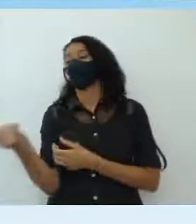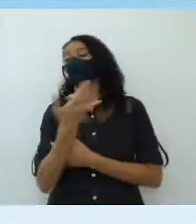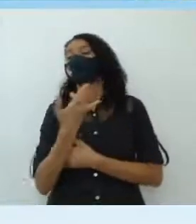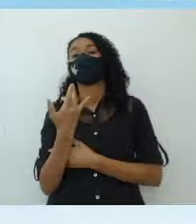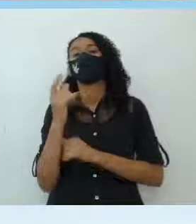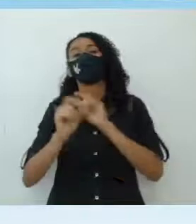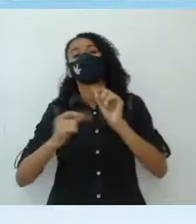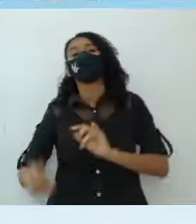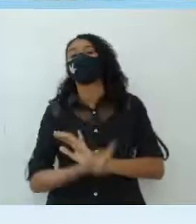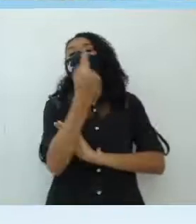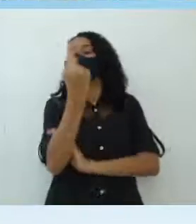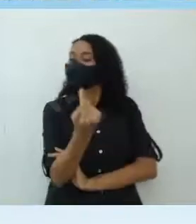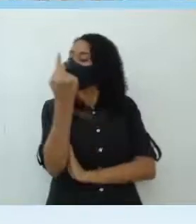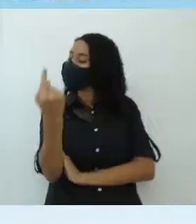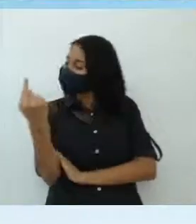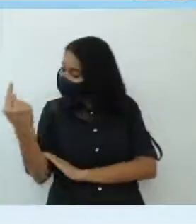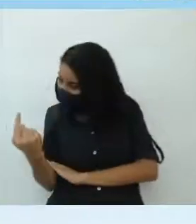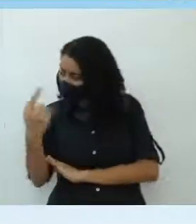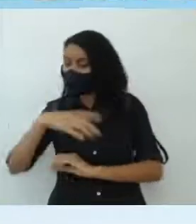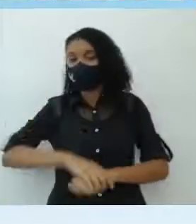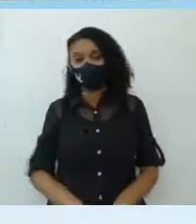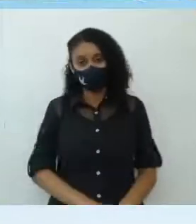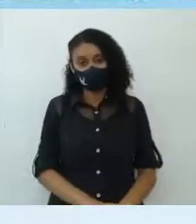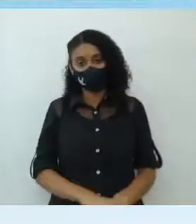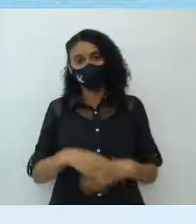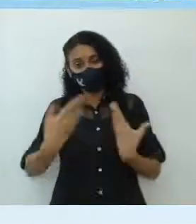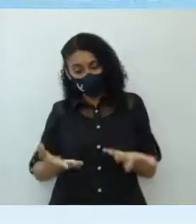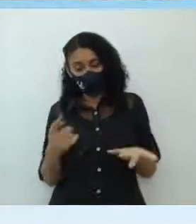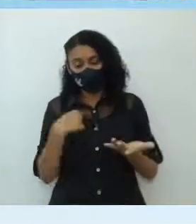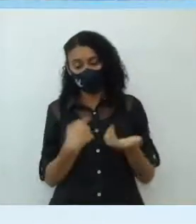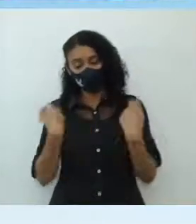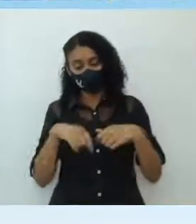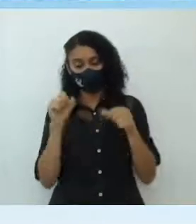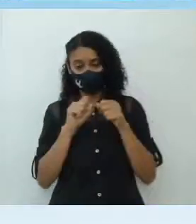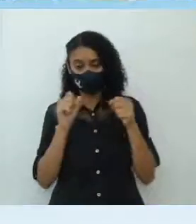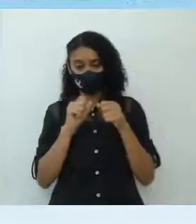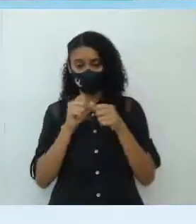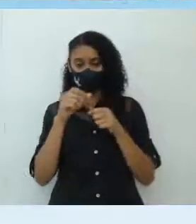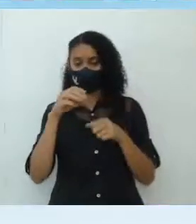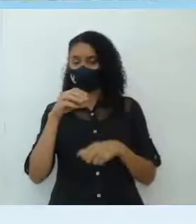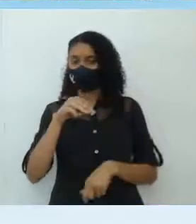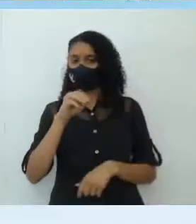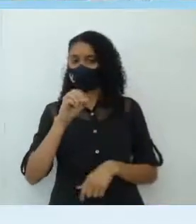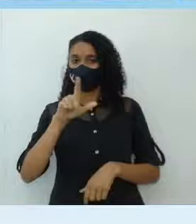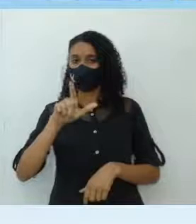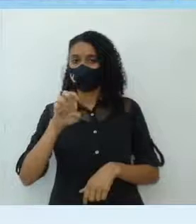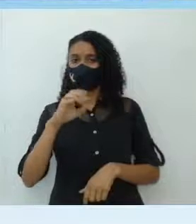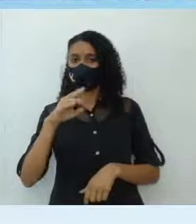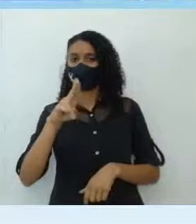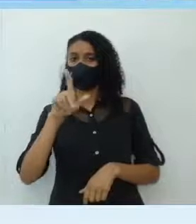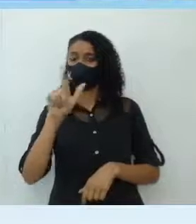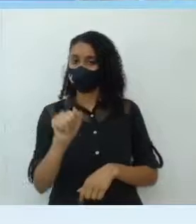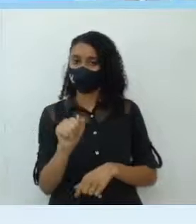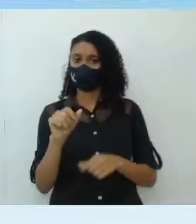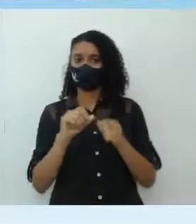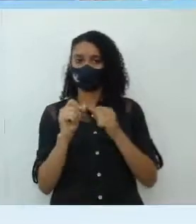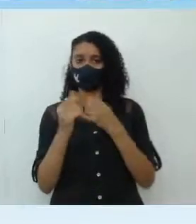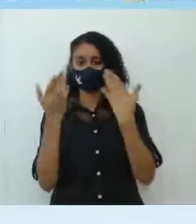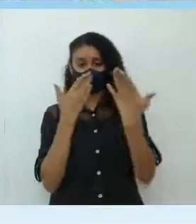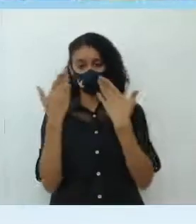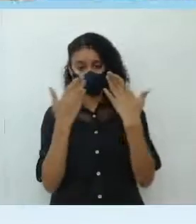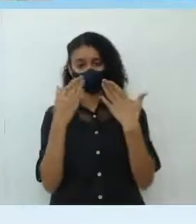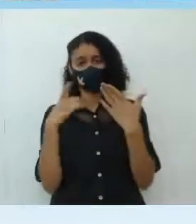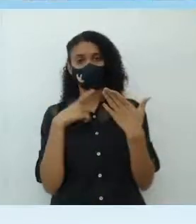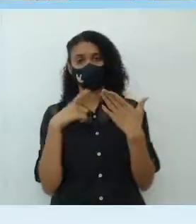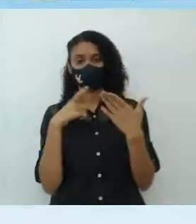forma unitária. Então, é assim que a gente deve fazer com as moléculas, com os átomos. Para comparar a quantidade